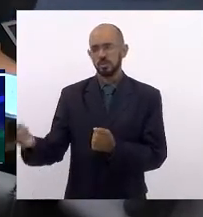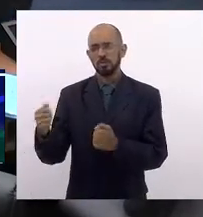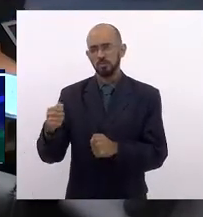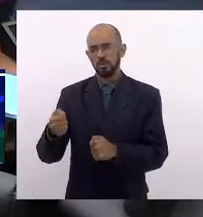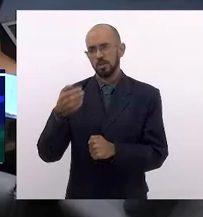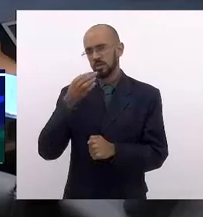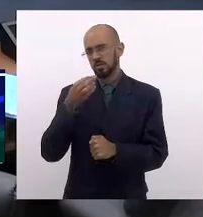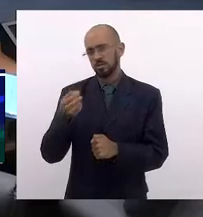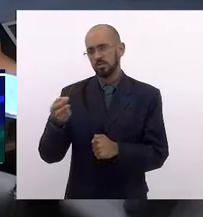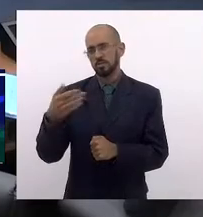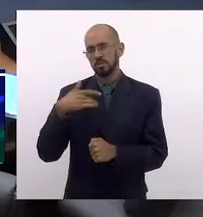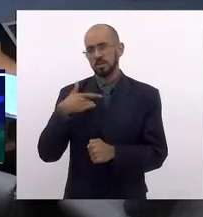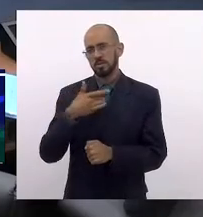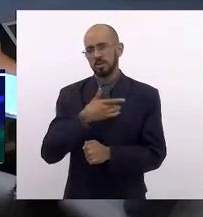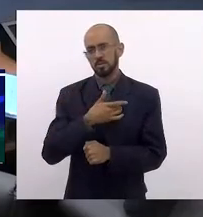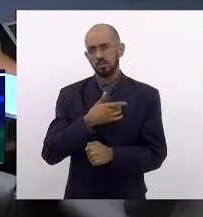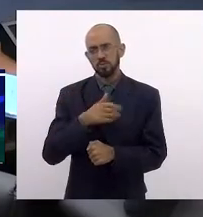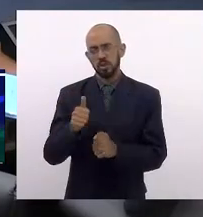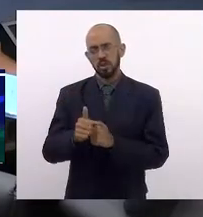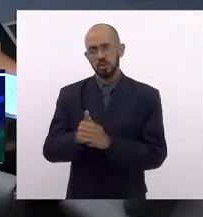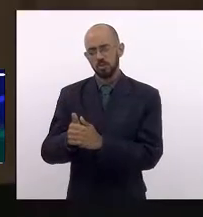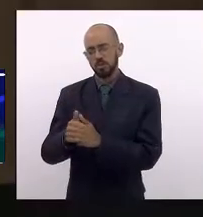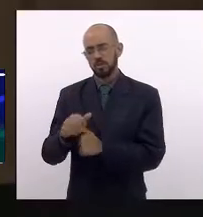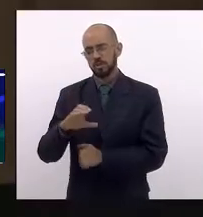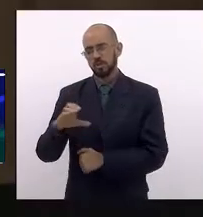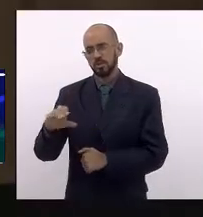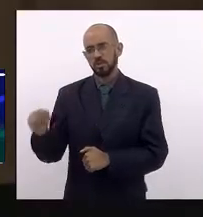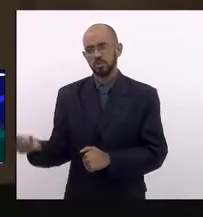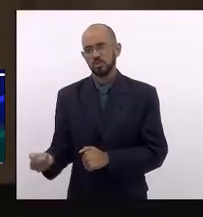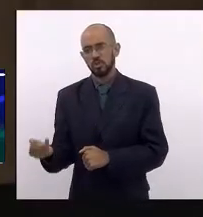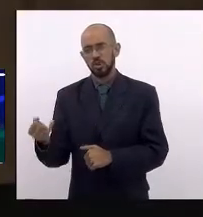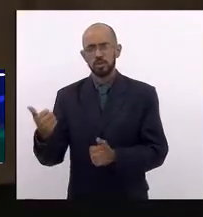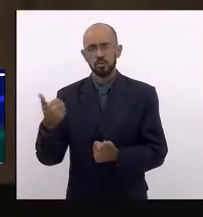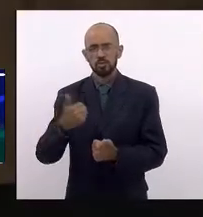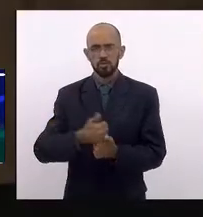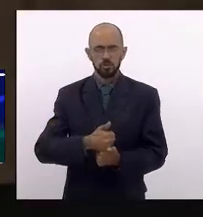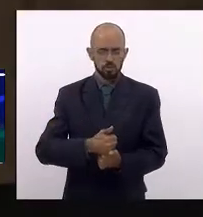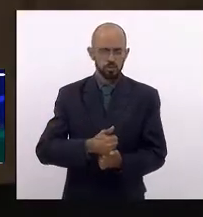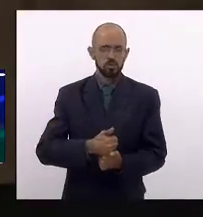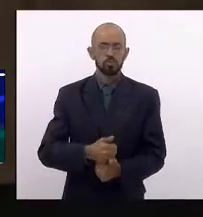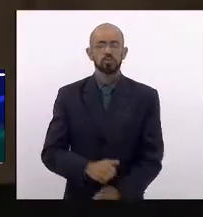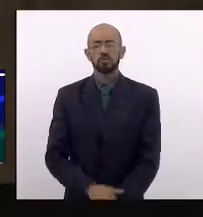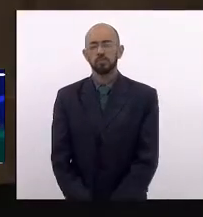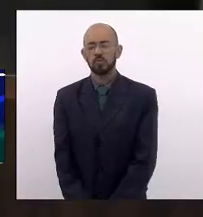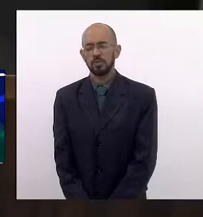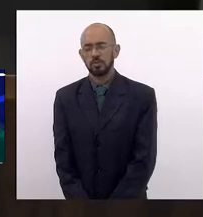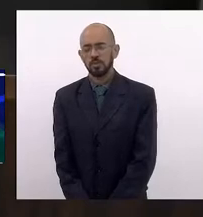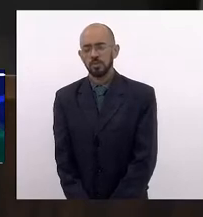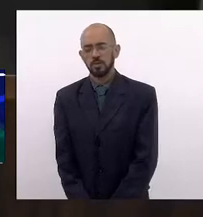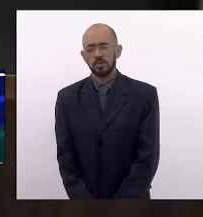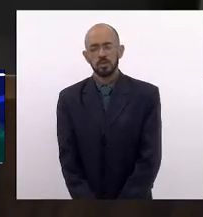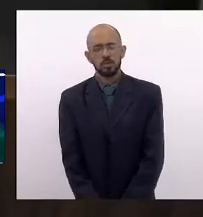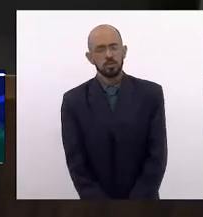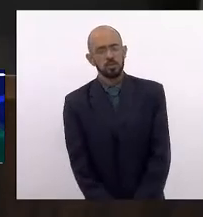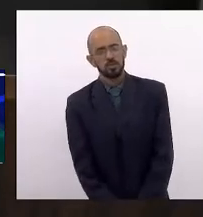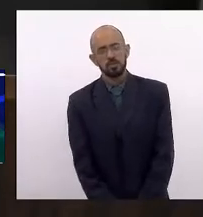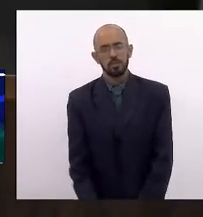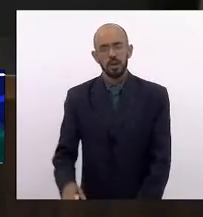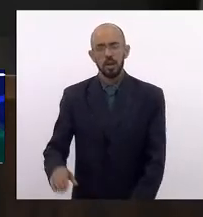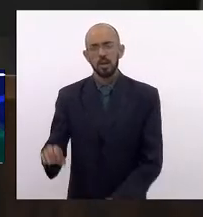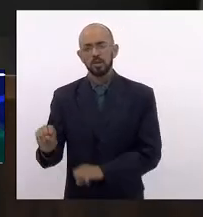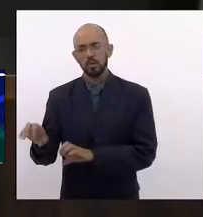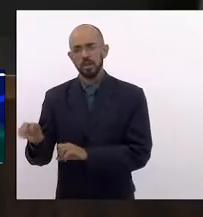emitir parecer pela comissão de saúde acompanha parecendo STJ nos termos do substitutivo da comissão de educação Deputado Flávio